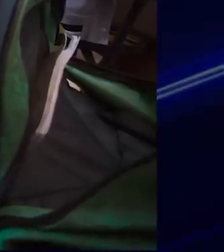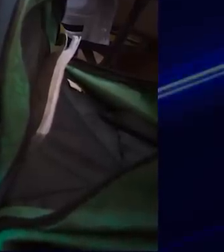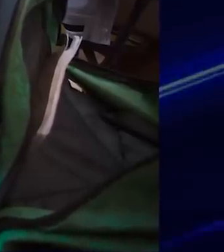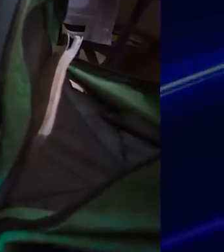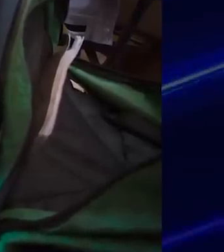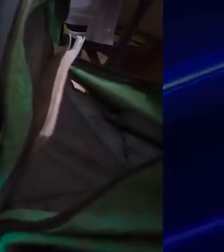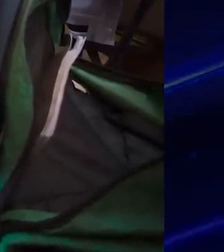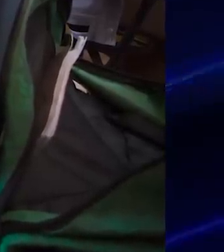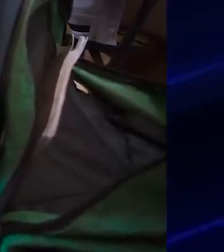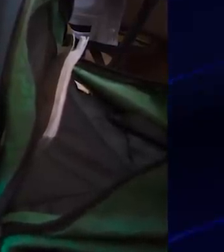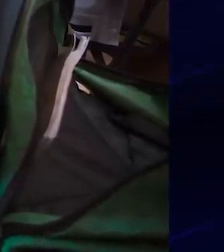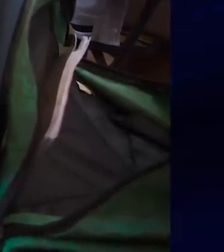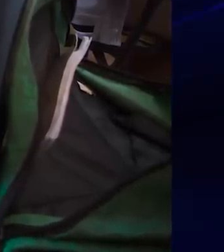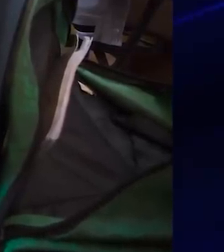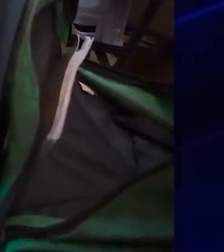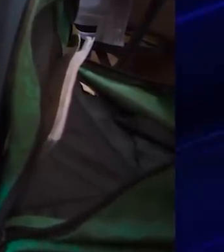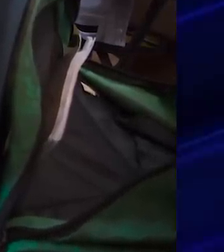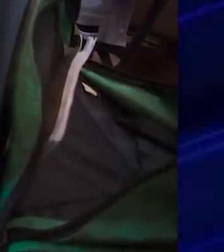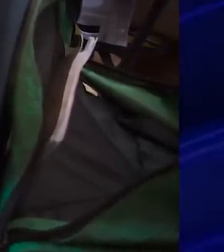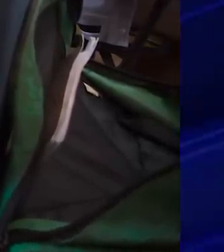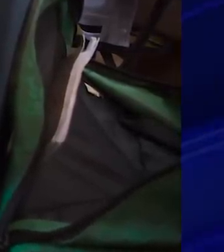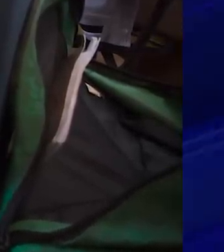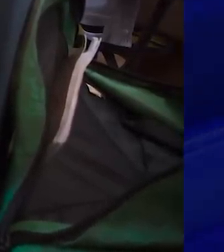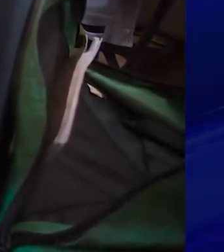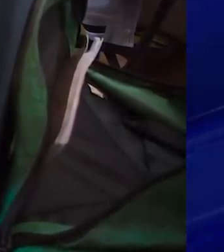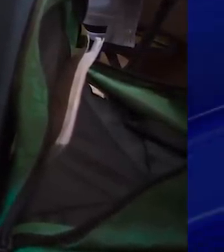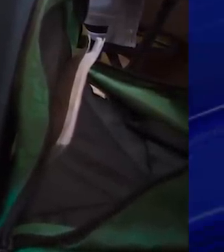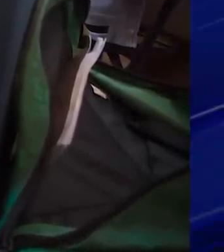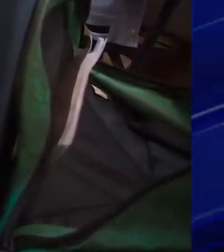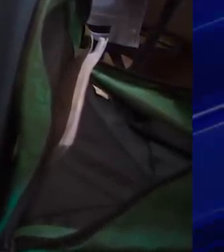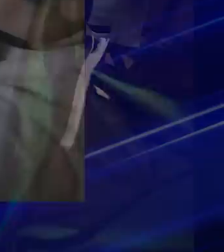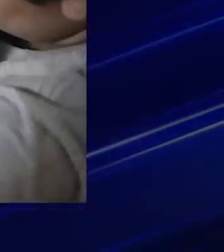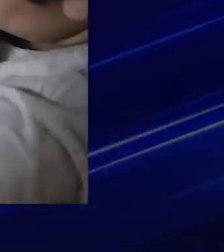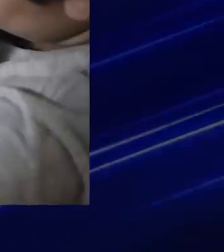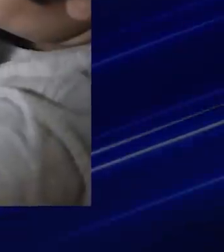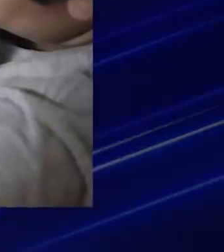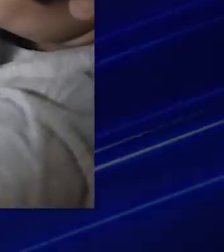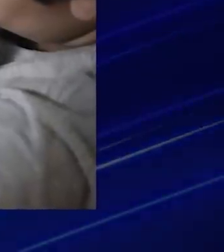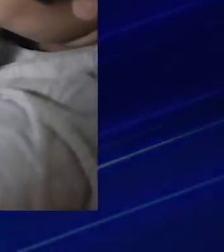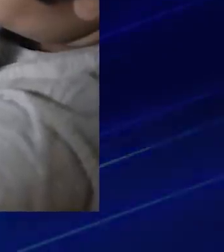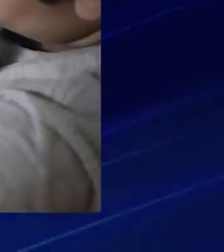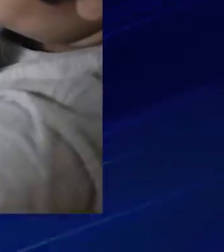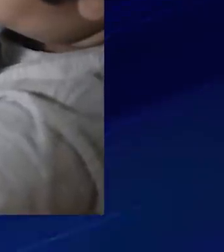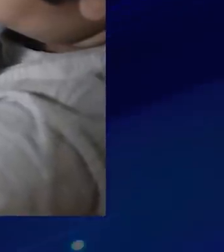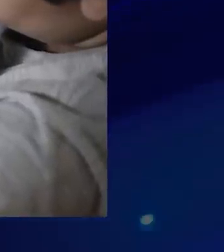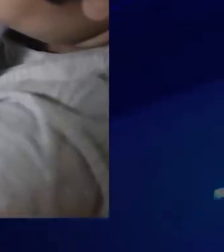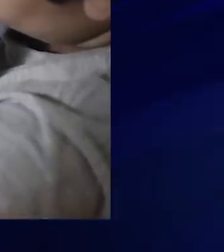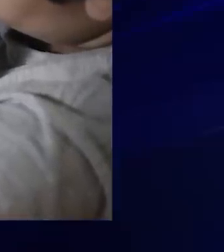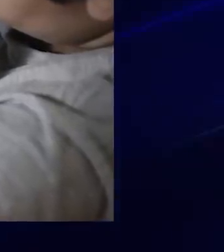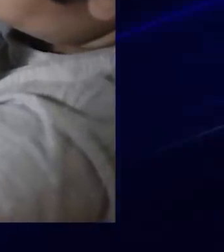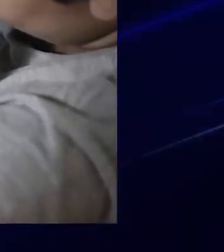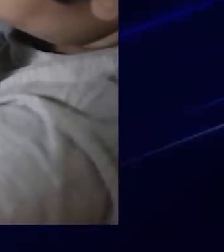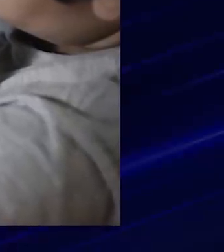básico nacional, o chamado de Base Nacional Comum Curricular. Nele, o processo de ensino